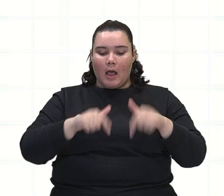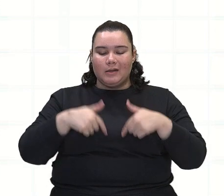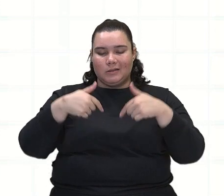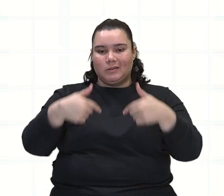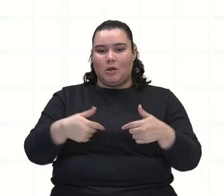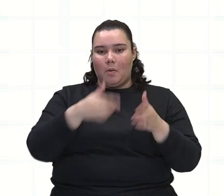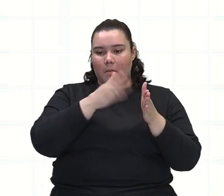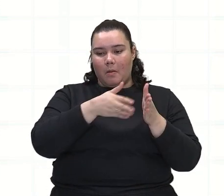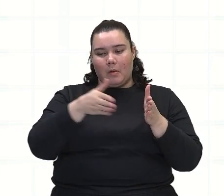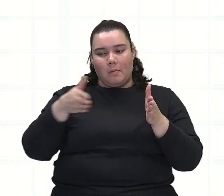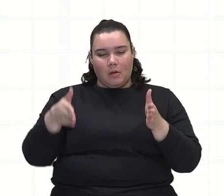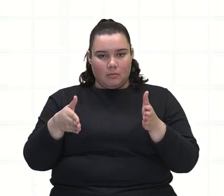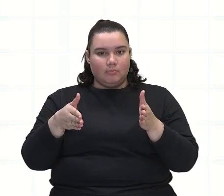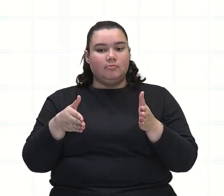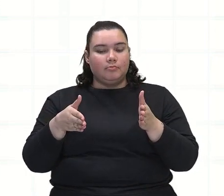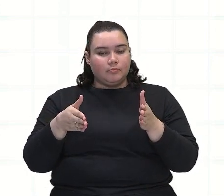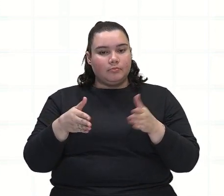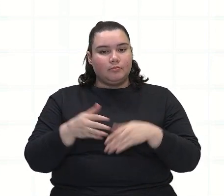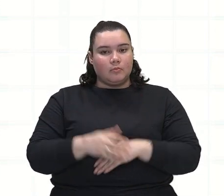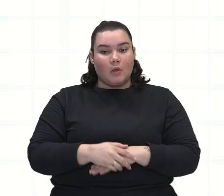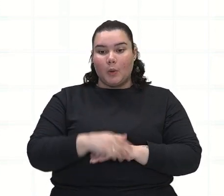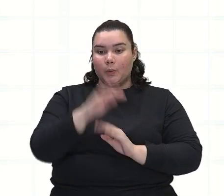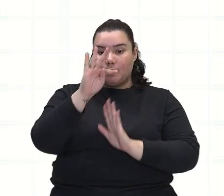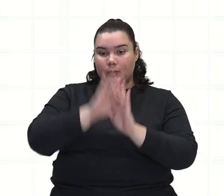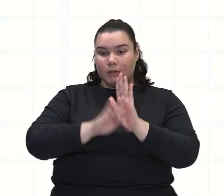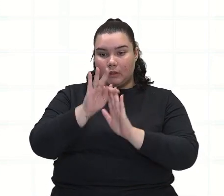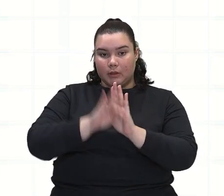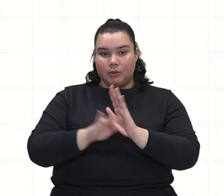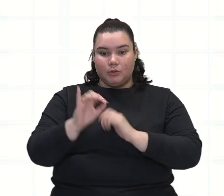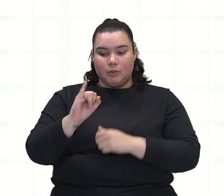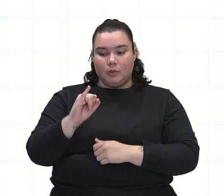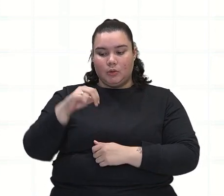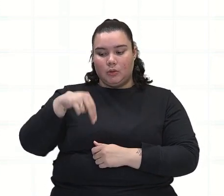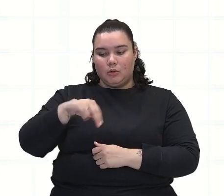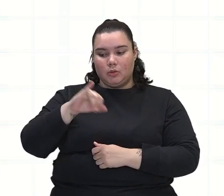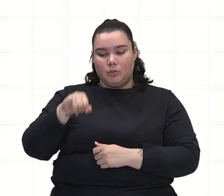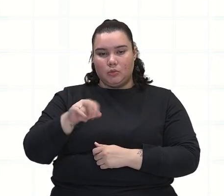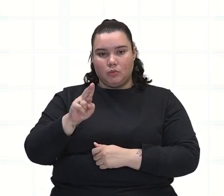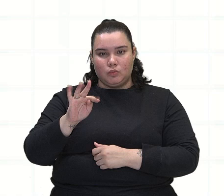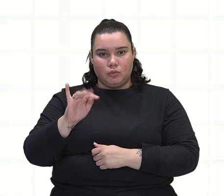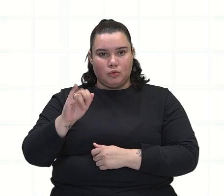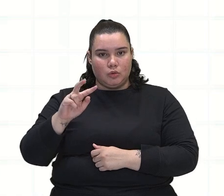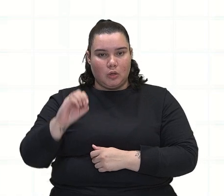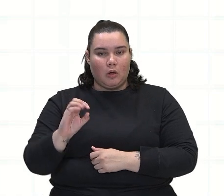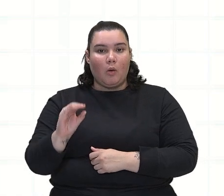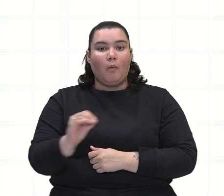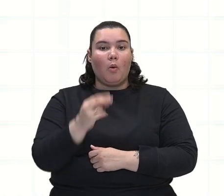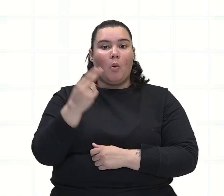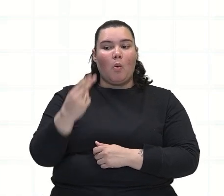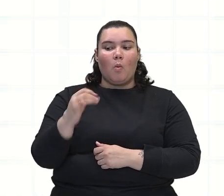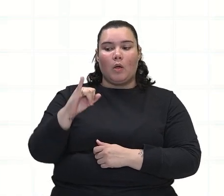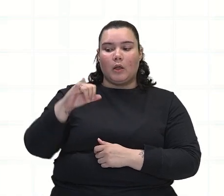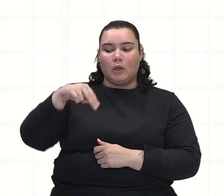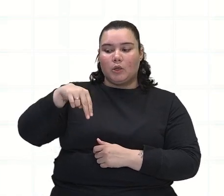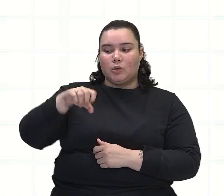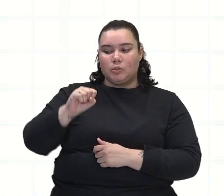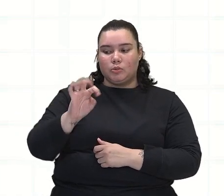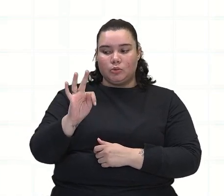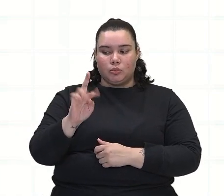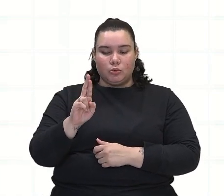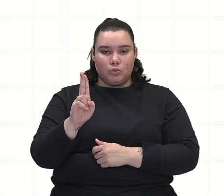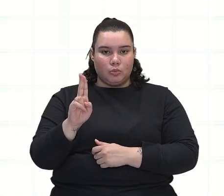ou procedimento. Então, o texto injuntivo ou instrutivo, ele tem como